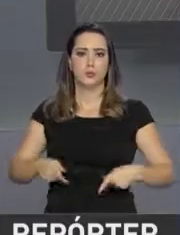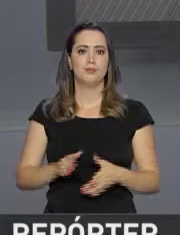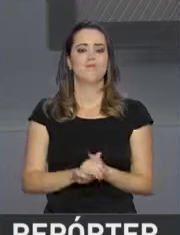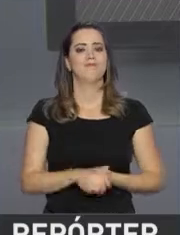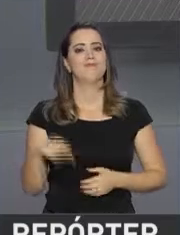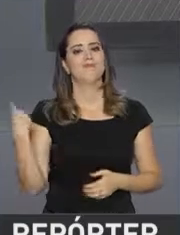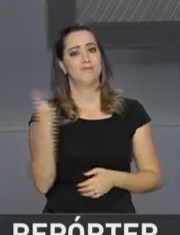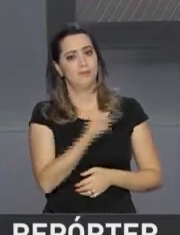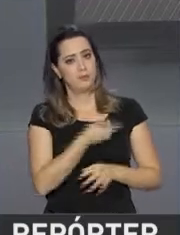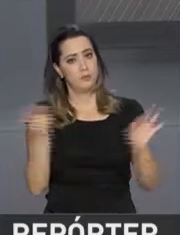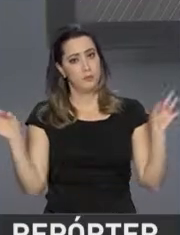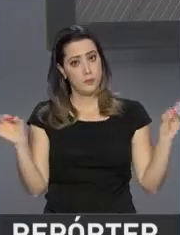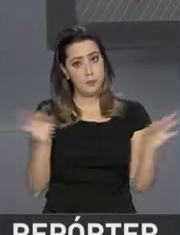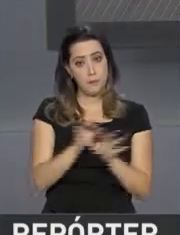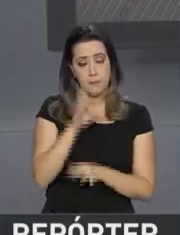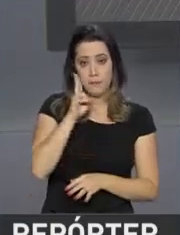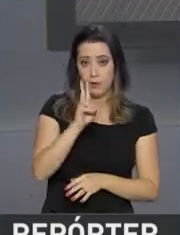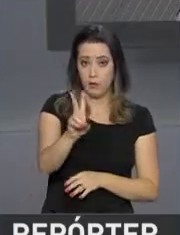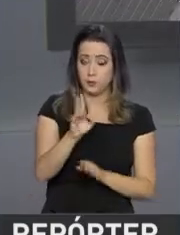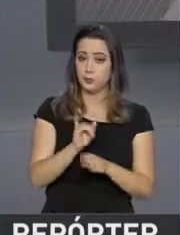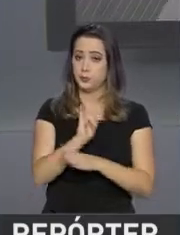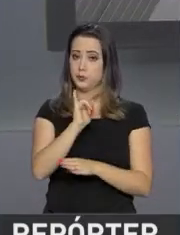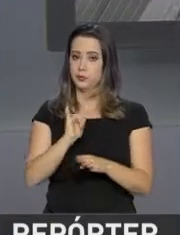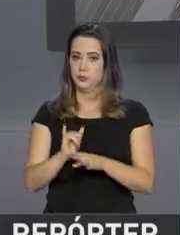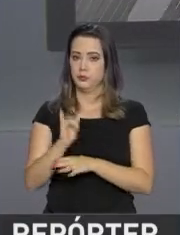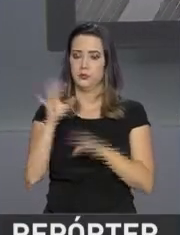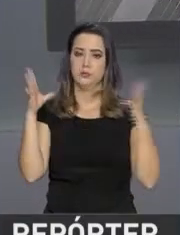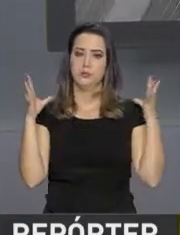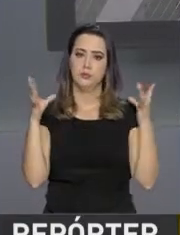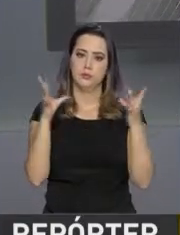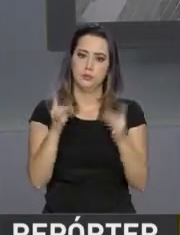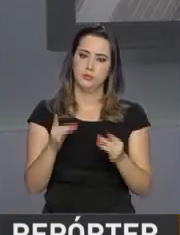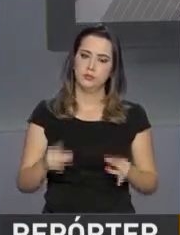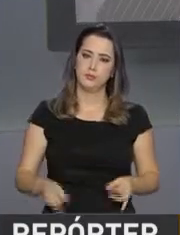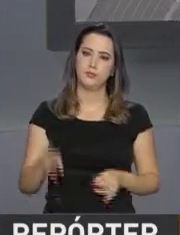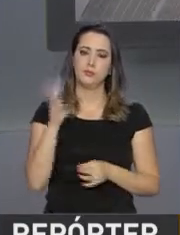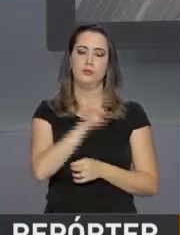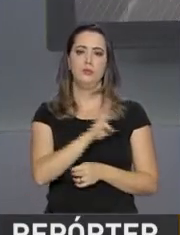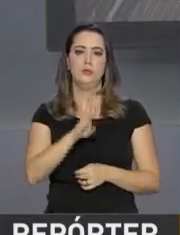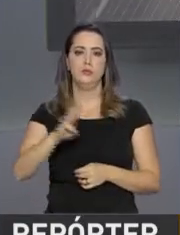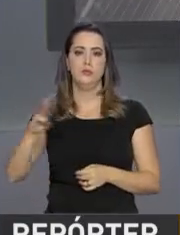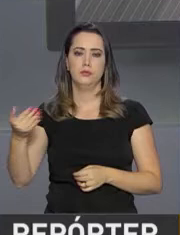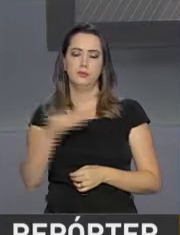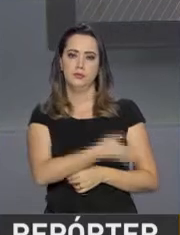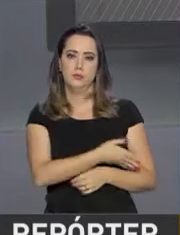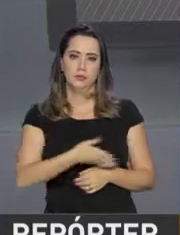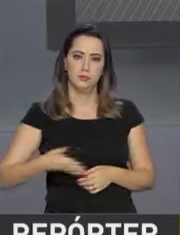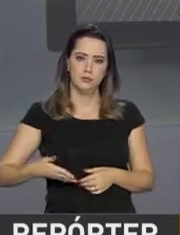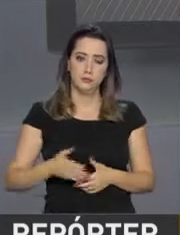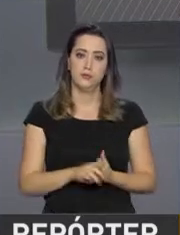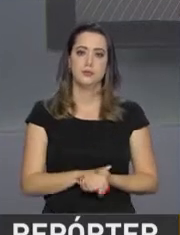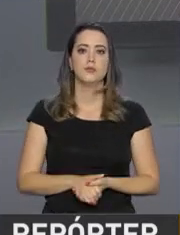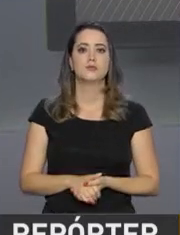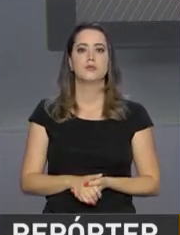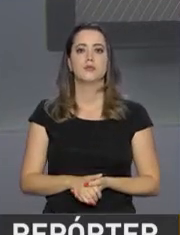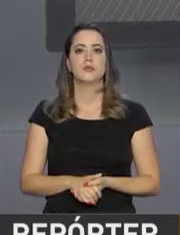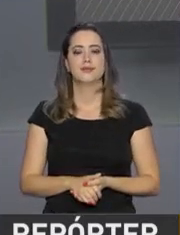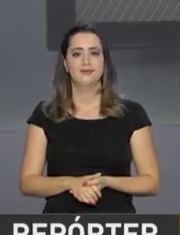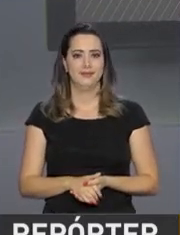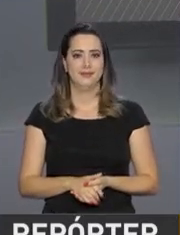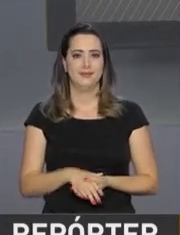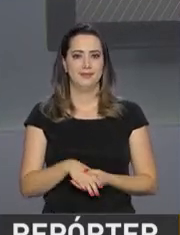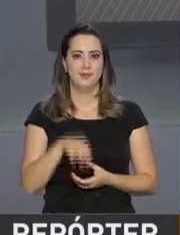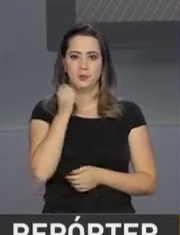nós ficamos por aqui você pode rever as reportagens no youtube e toda a nossa programação também está na página do ibge na internet